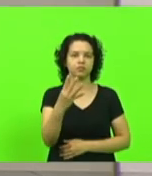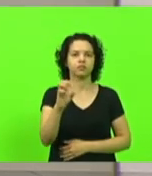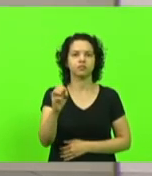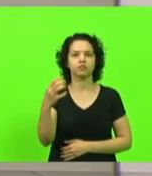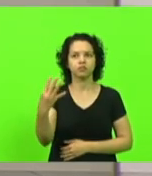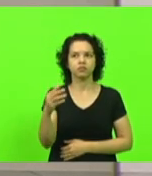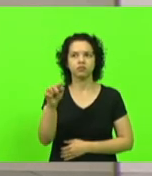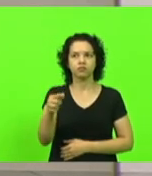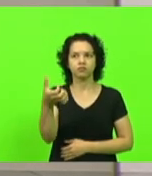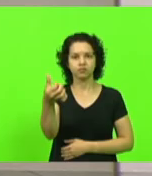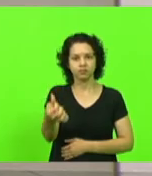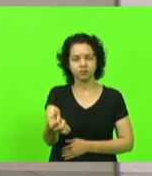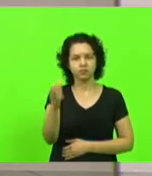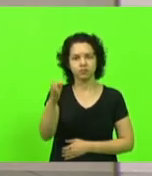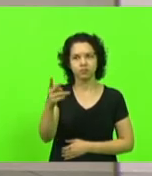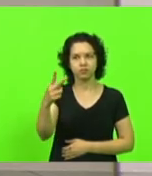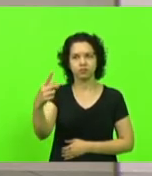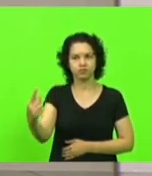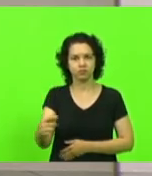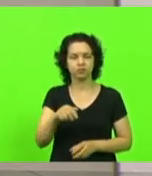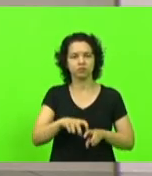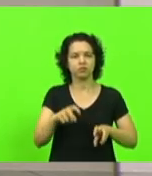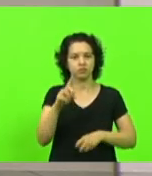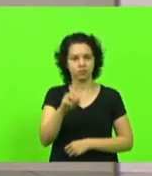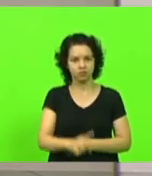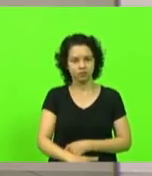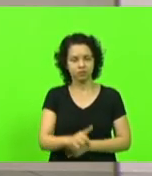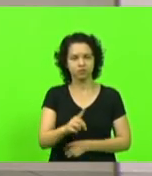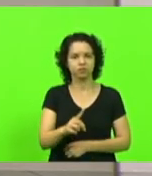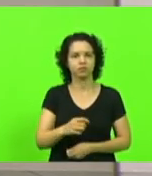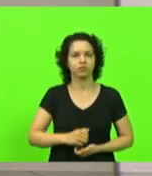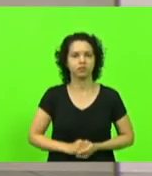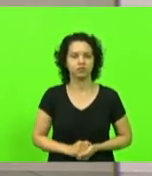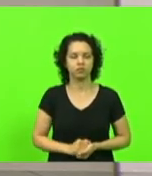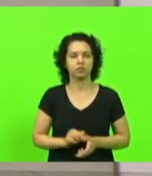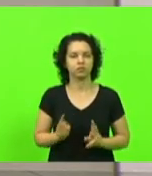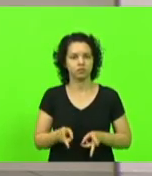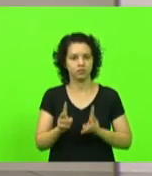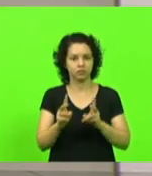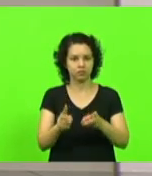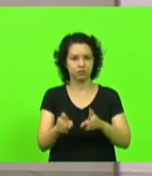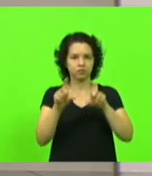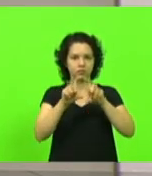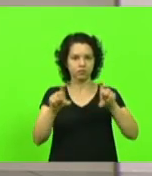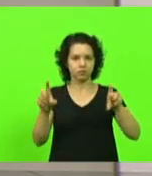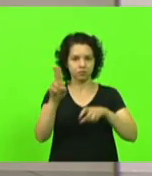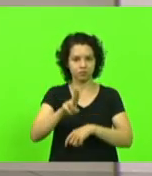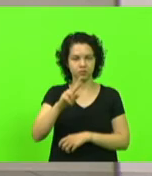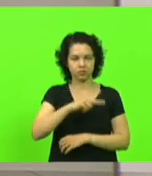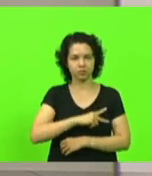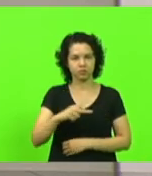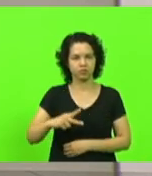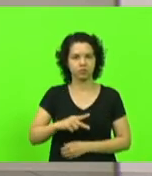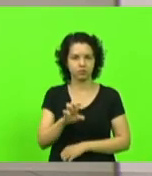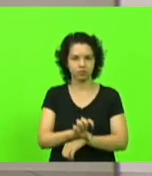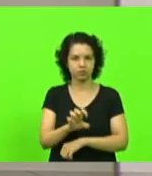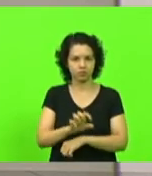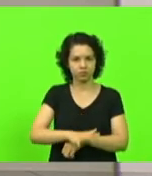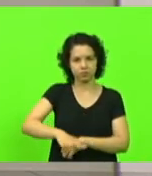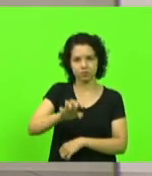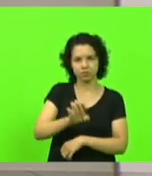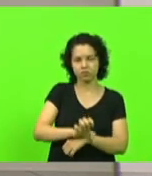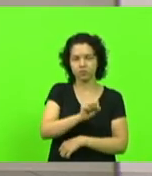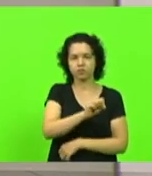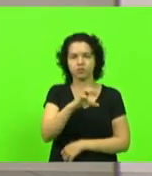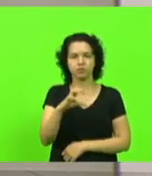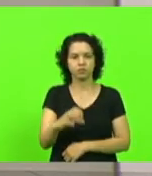404.6/2021. Autor, mesa diretora, dispõe sobre a concessão e a manutenção do título de utilidade pública estadual no âmbito do Estado de Santa Catarina,